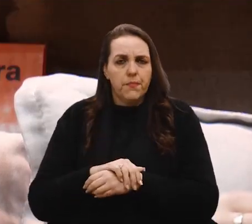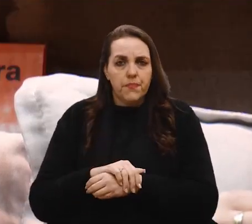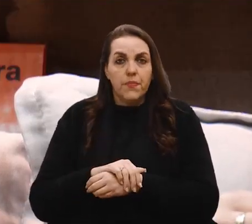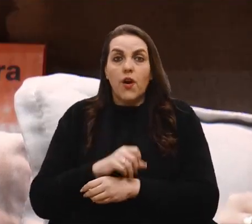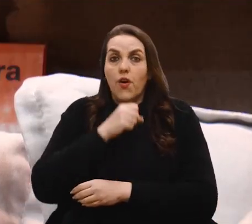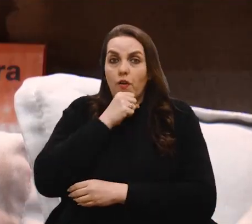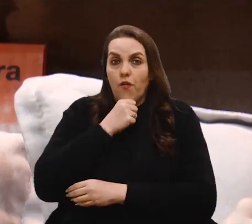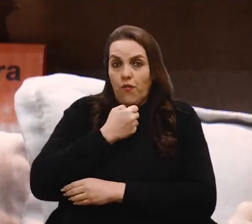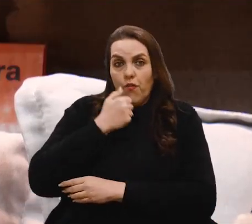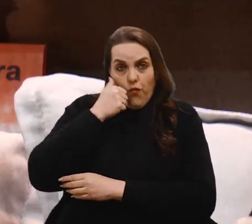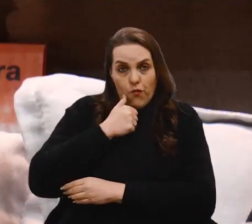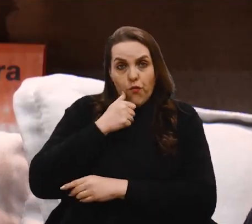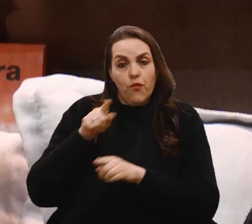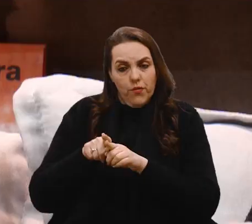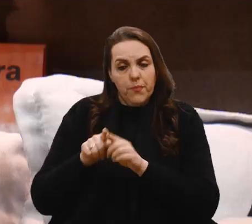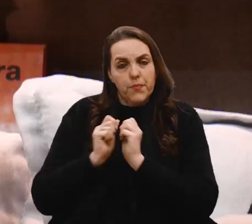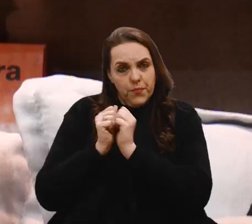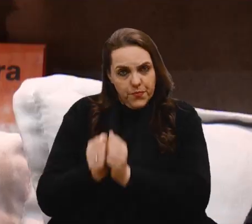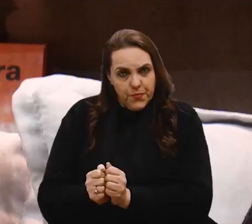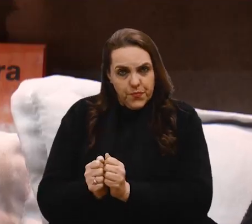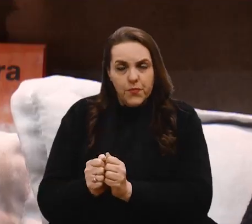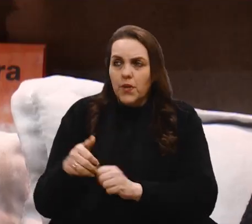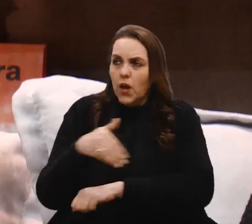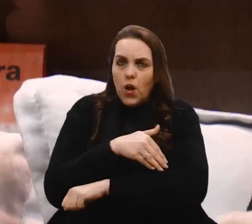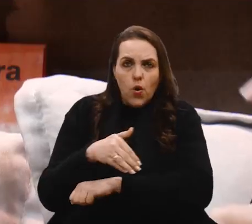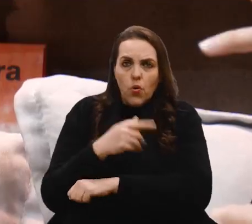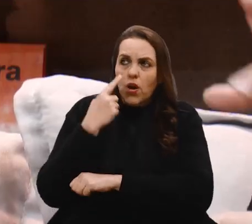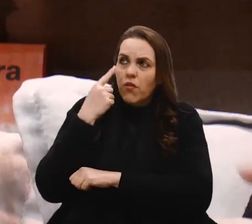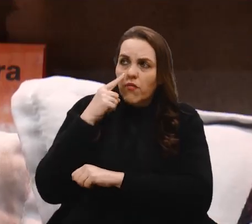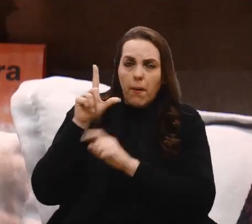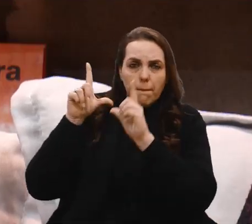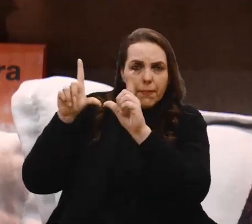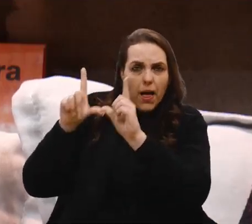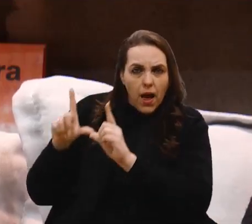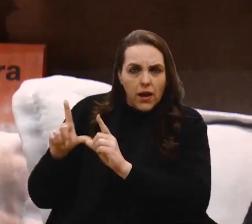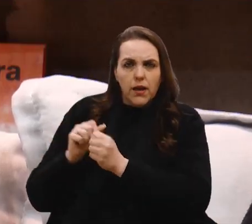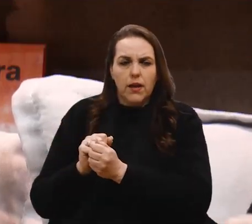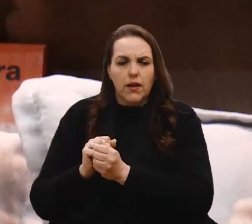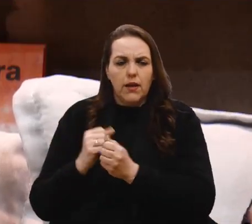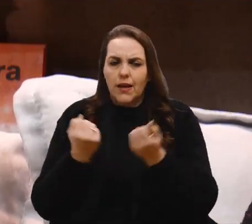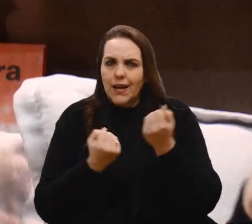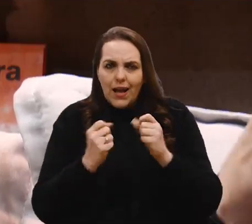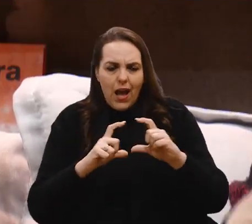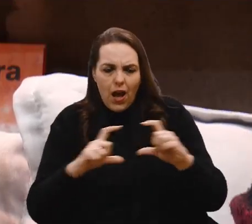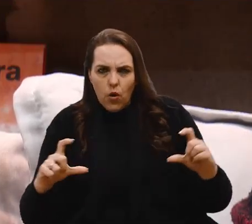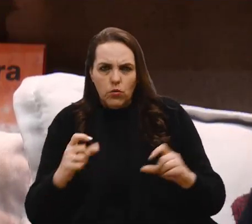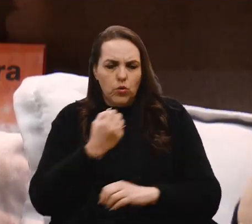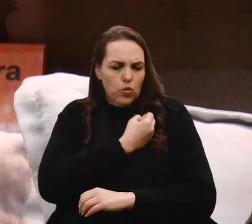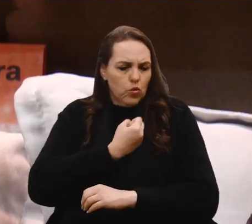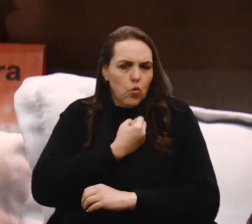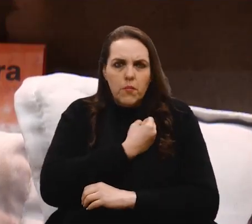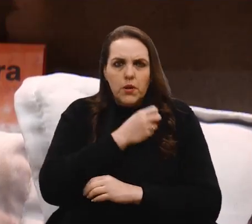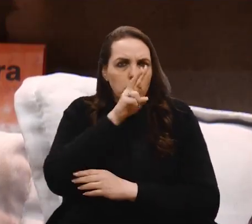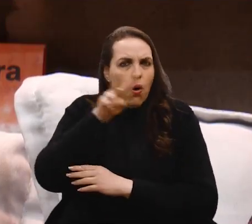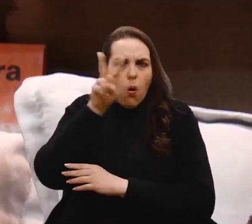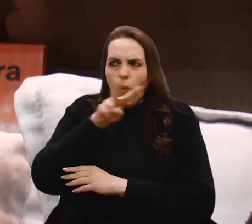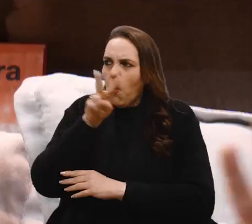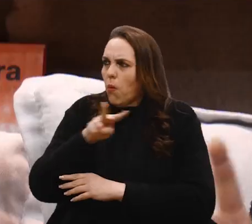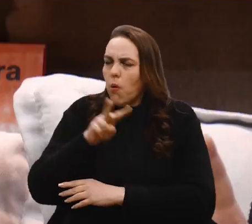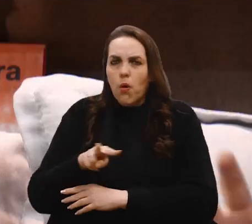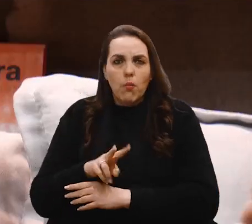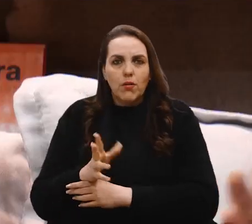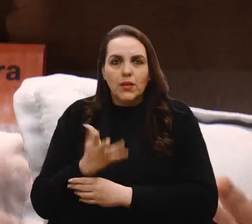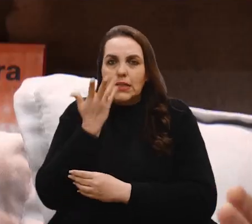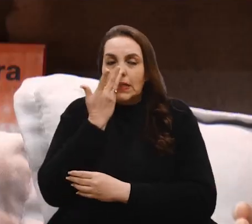que estava com ele passava na rua, queria ler placa, que lia placa de carro, número de não sei lá o quê. Então é aquela criança que ele